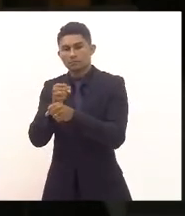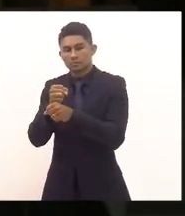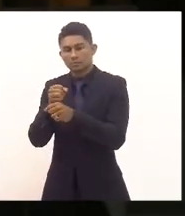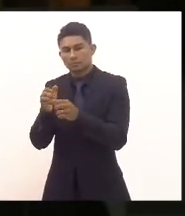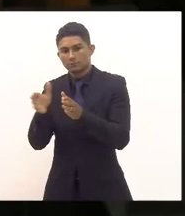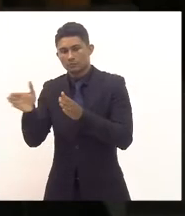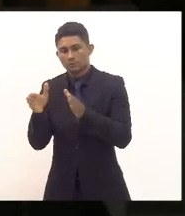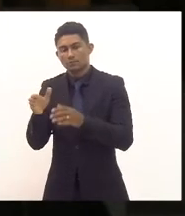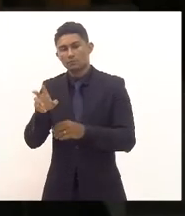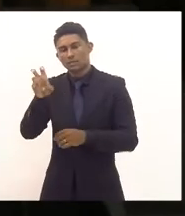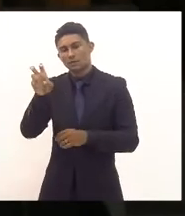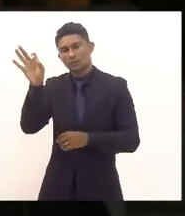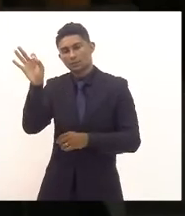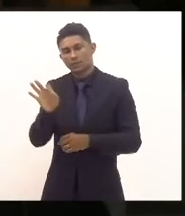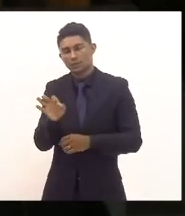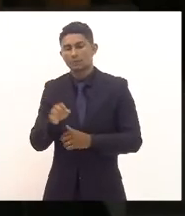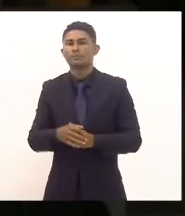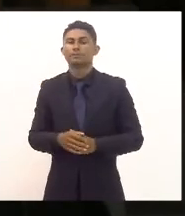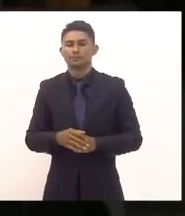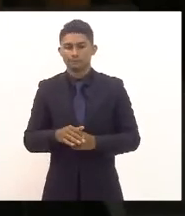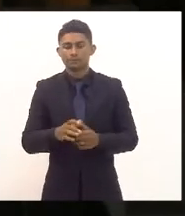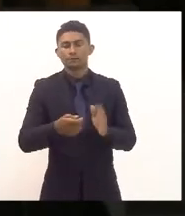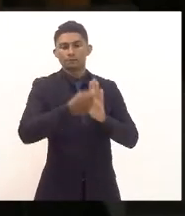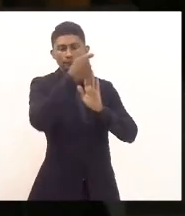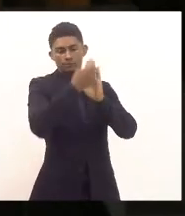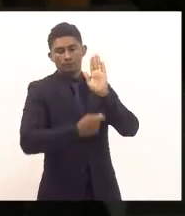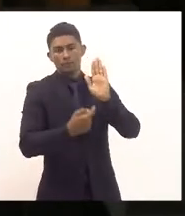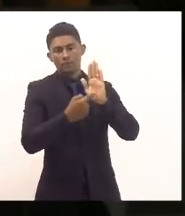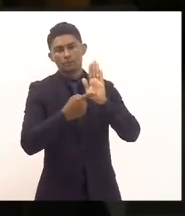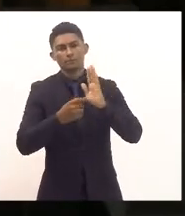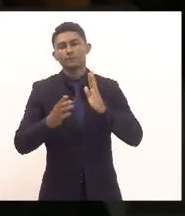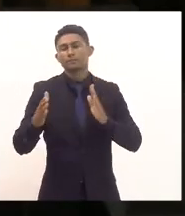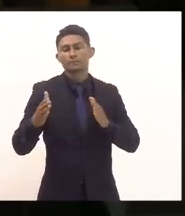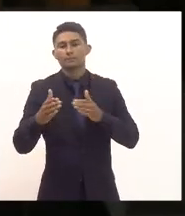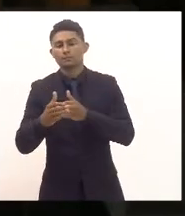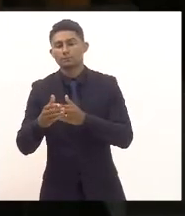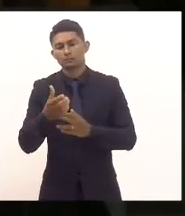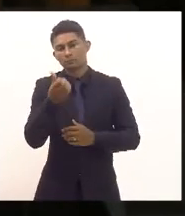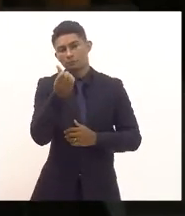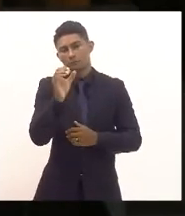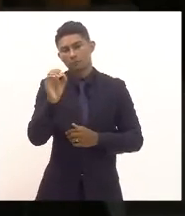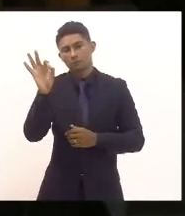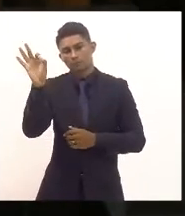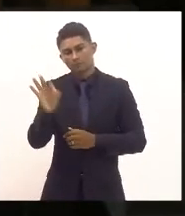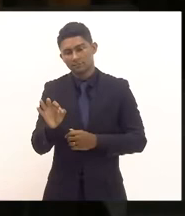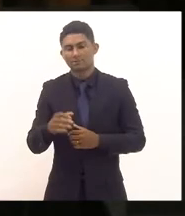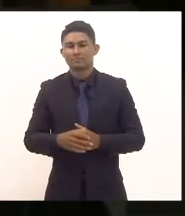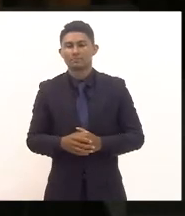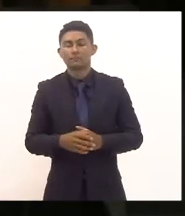salvo erro de memória tá aqui no texto até sessenta por cento Mães